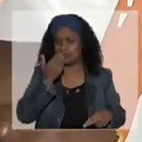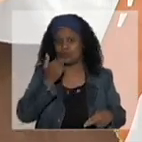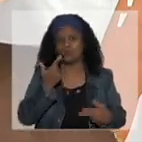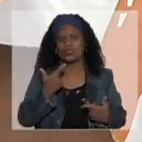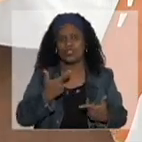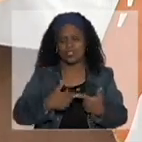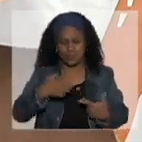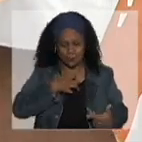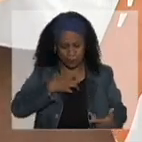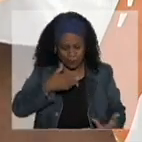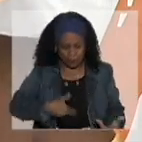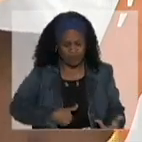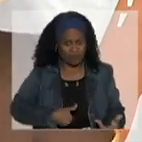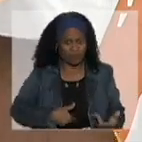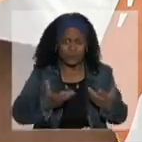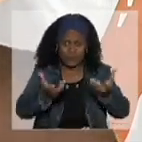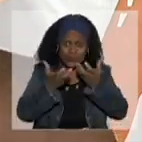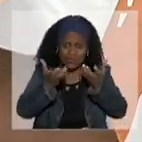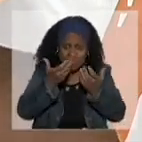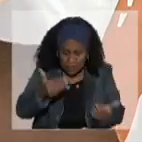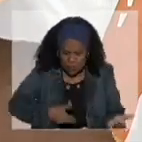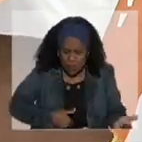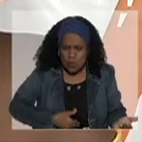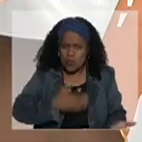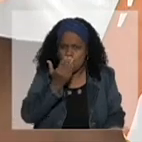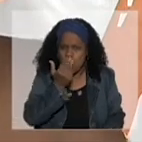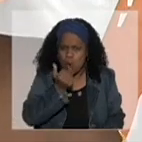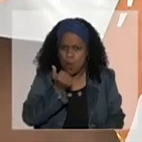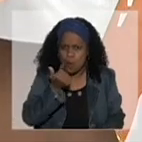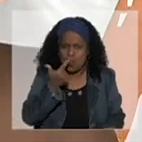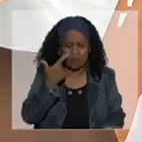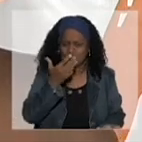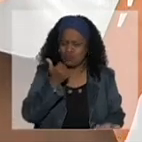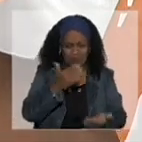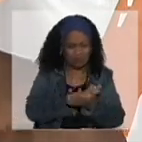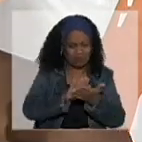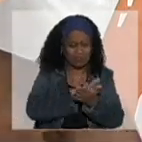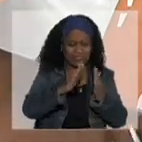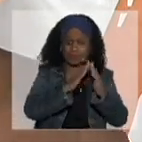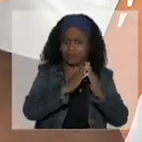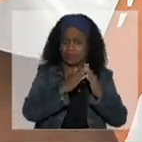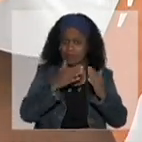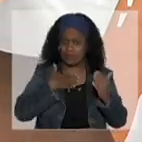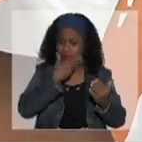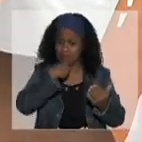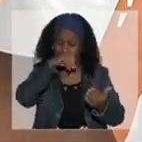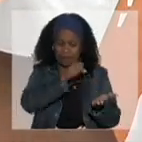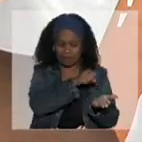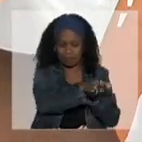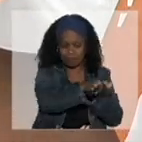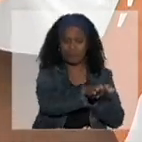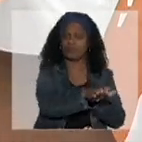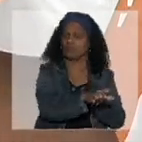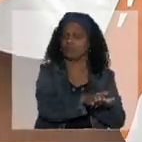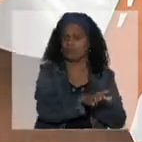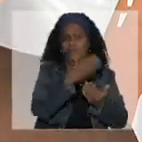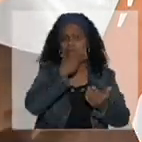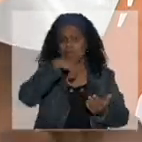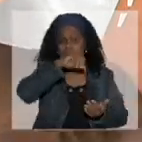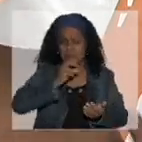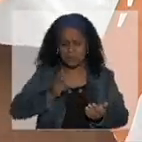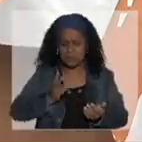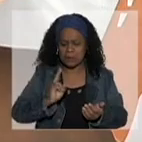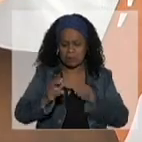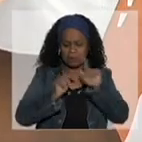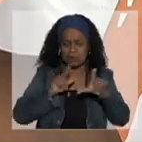porquê porque a gente não com fome ele só queria comer não tinha o que comer dentro de casa foi é porque meu pai foi demitido meu pai estava